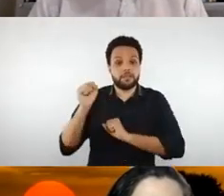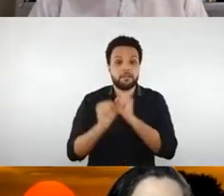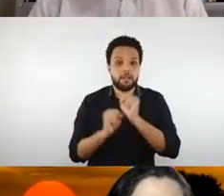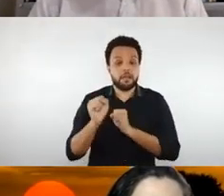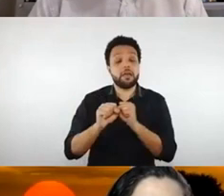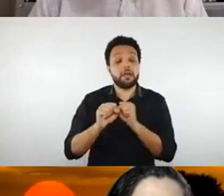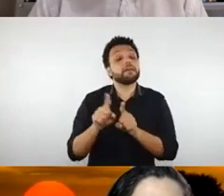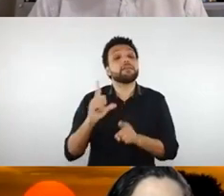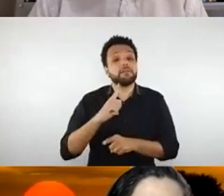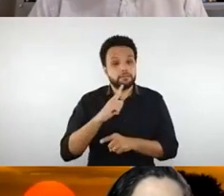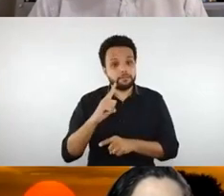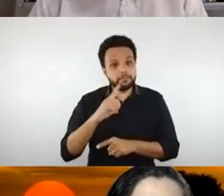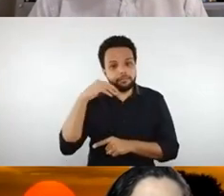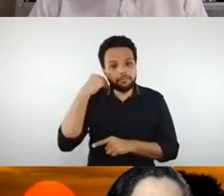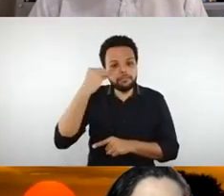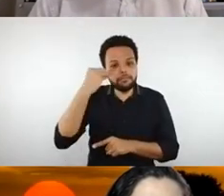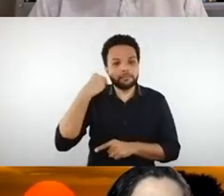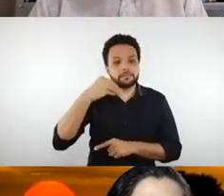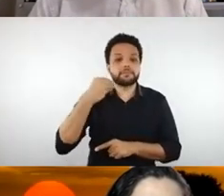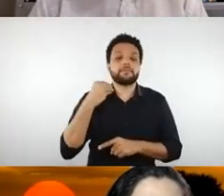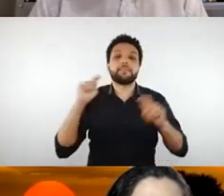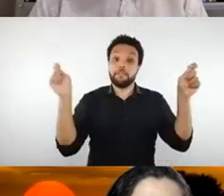experiência em festivais internacionais.